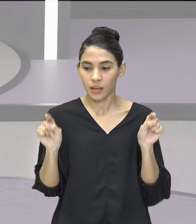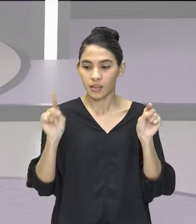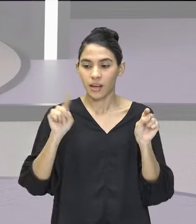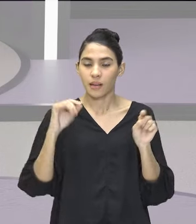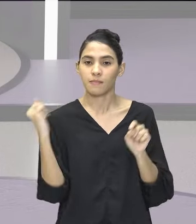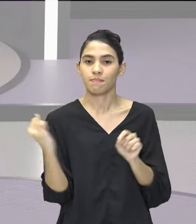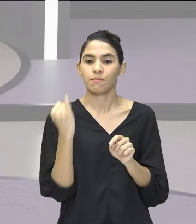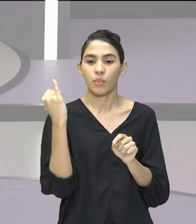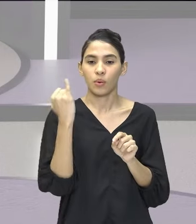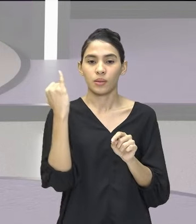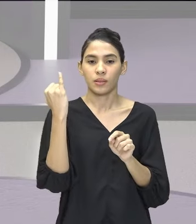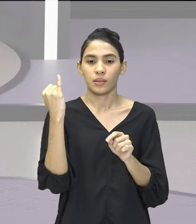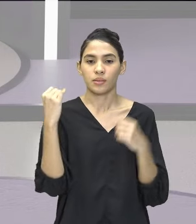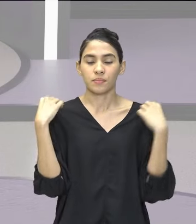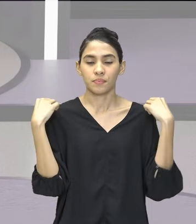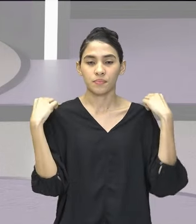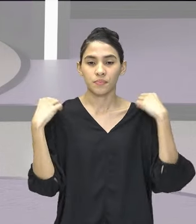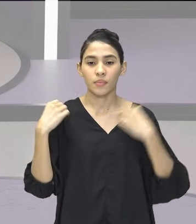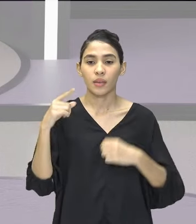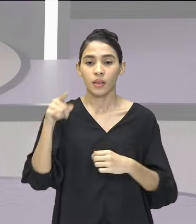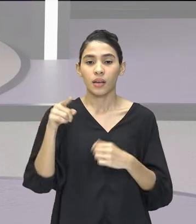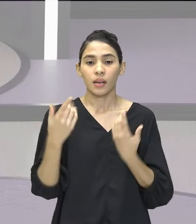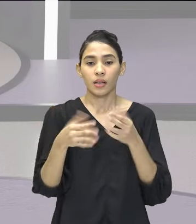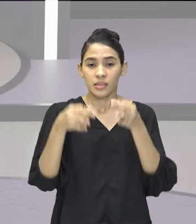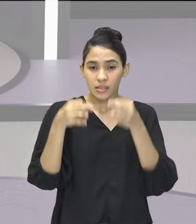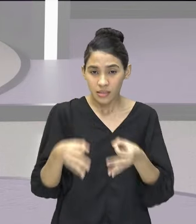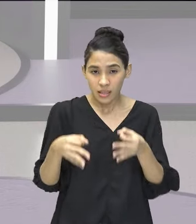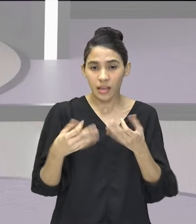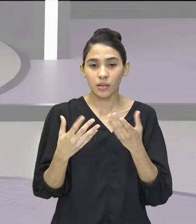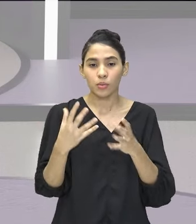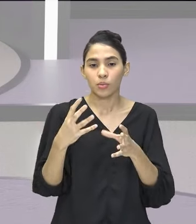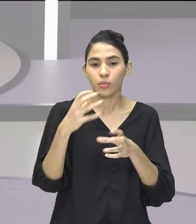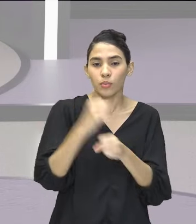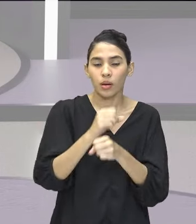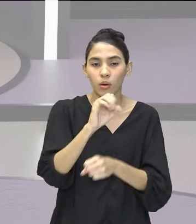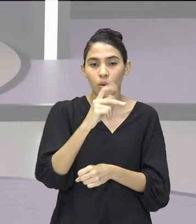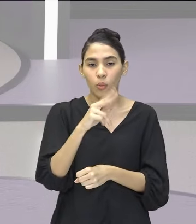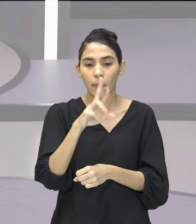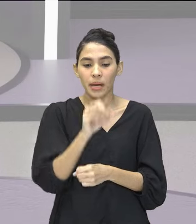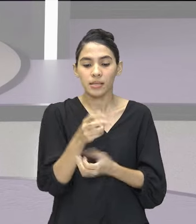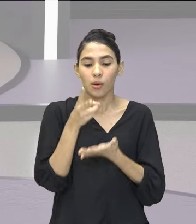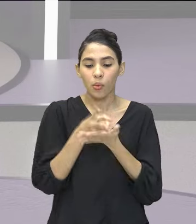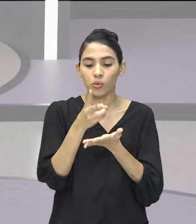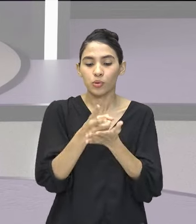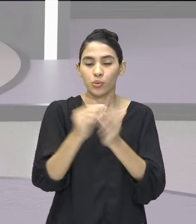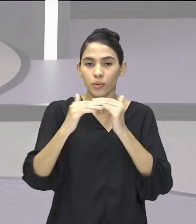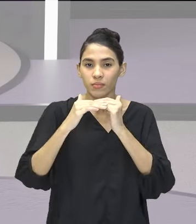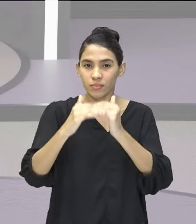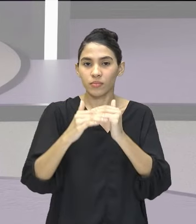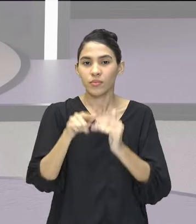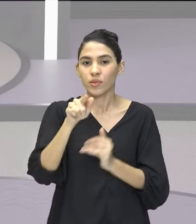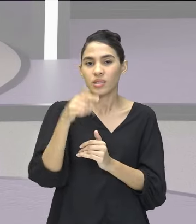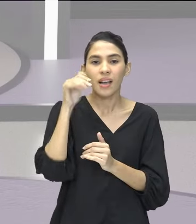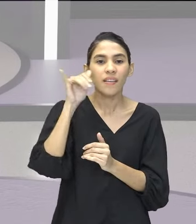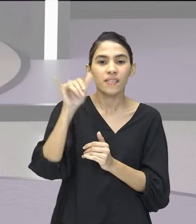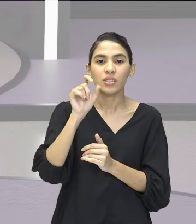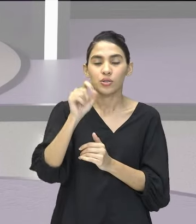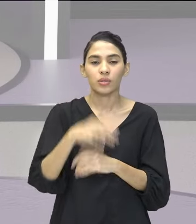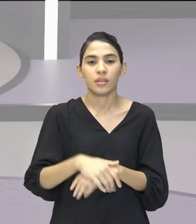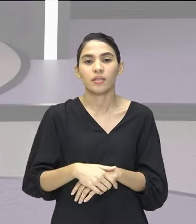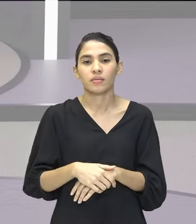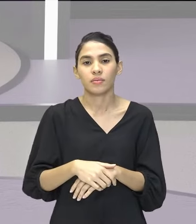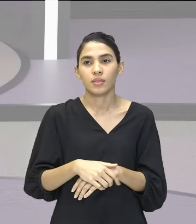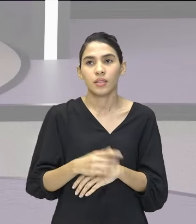fundamental importância para que a ordem correta das operações seja mantida, para que você não faça primeiro uma